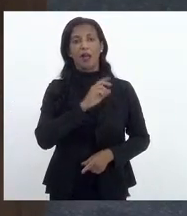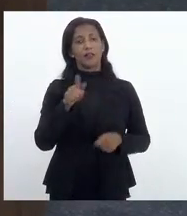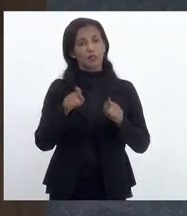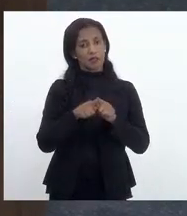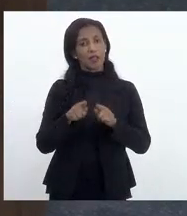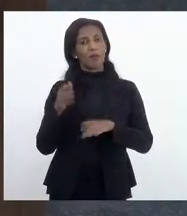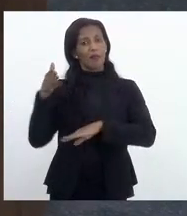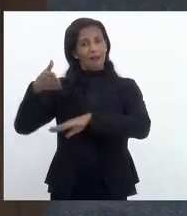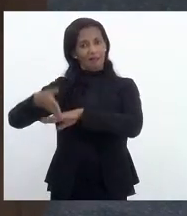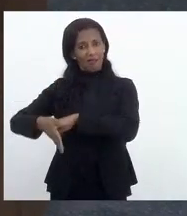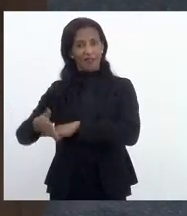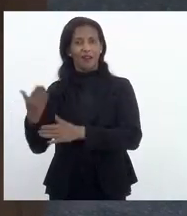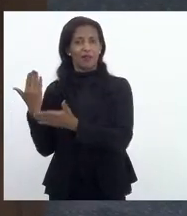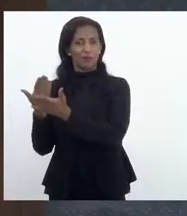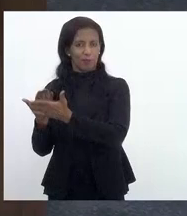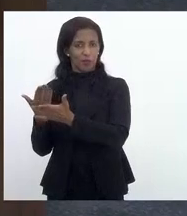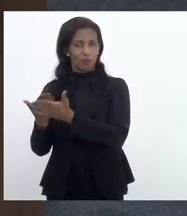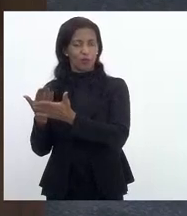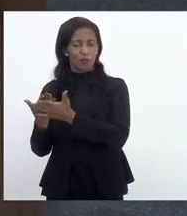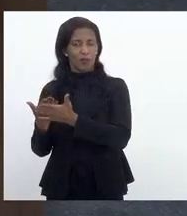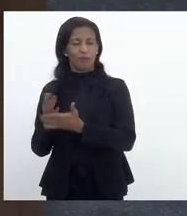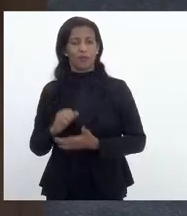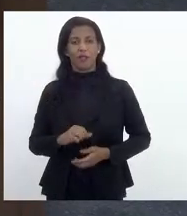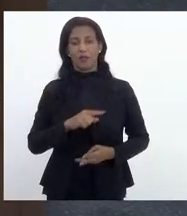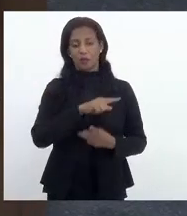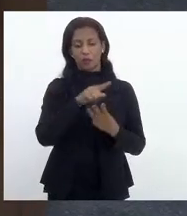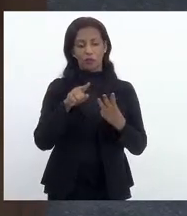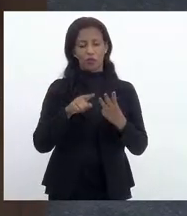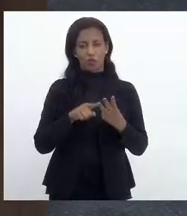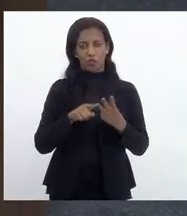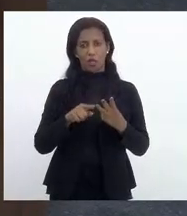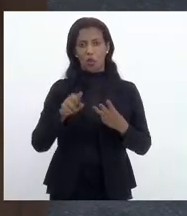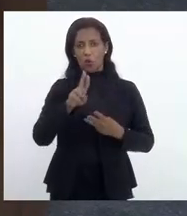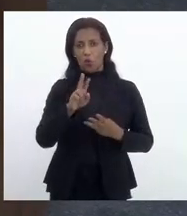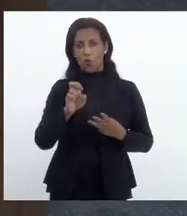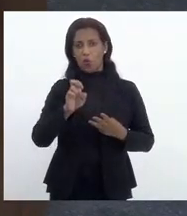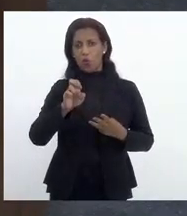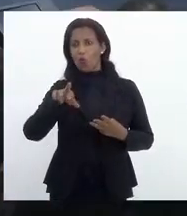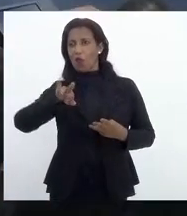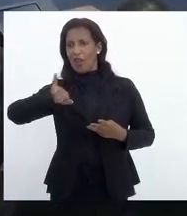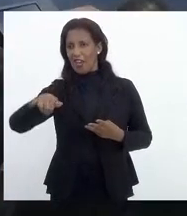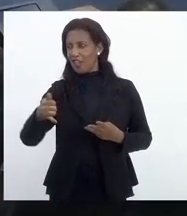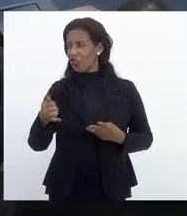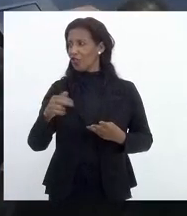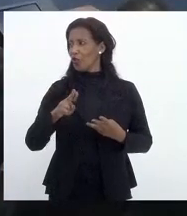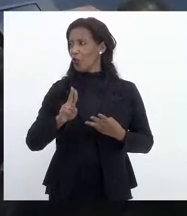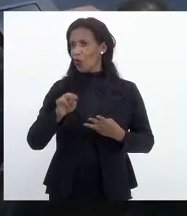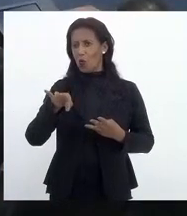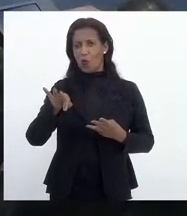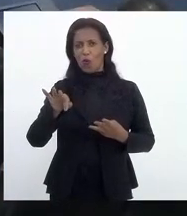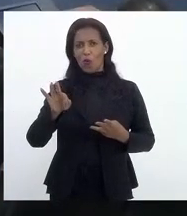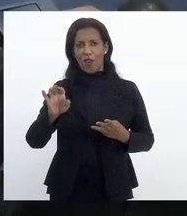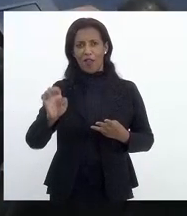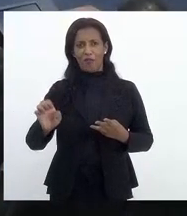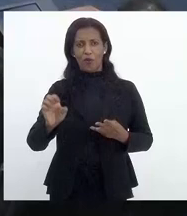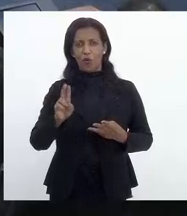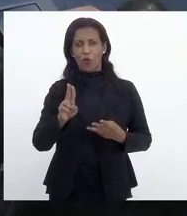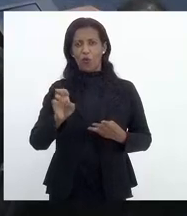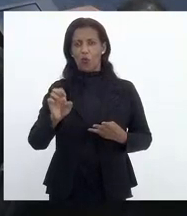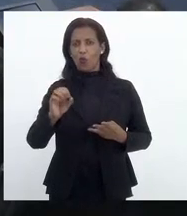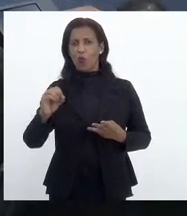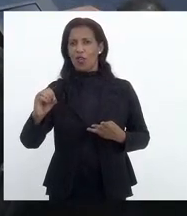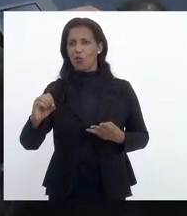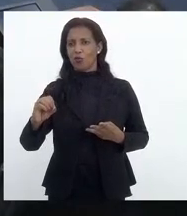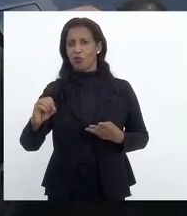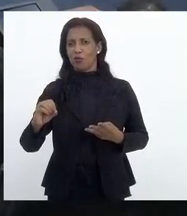Universidade somos três universidades UERJ wafer Wilson Será